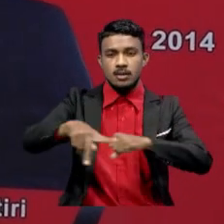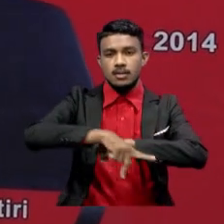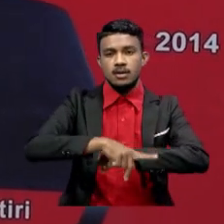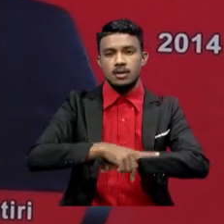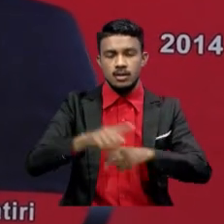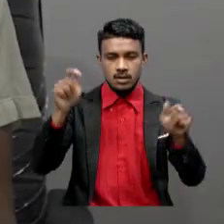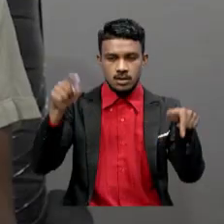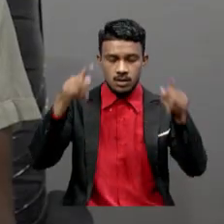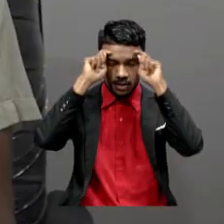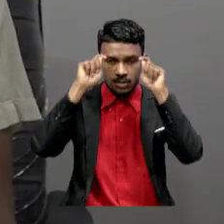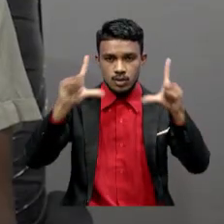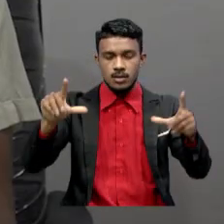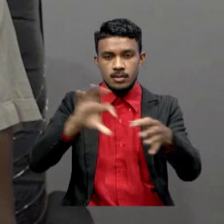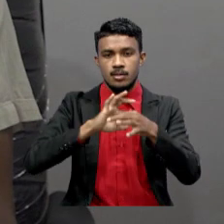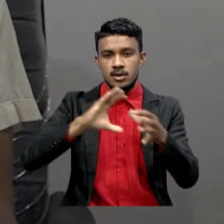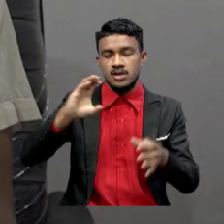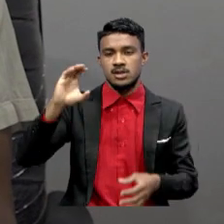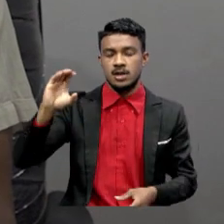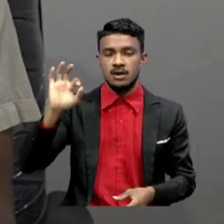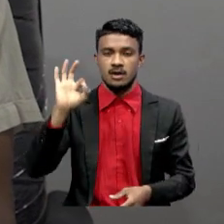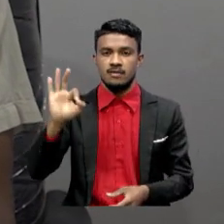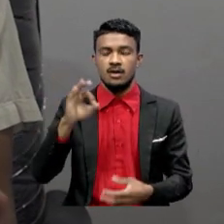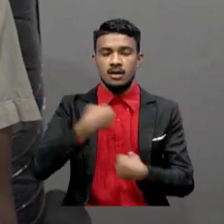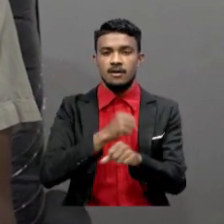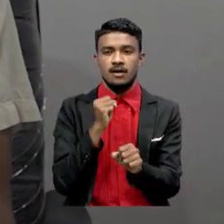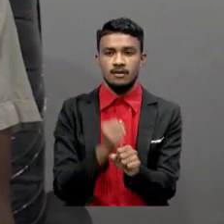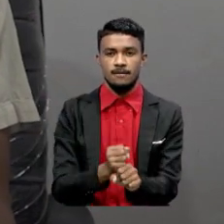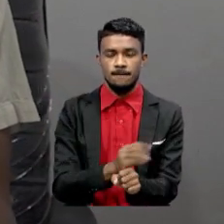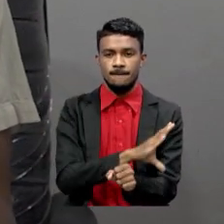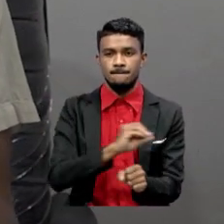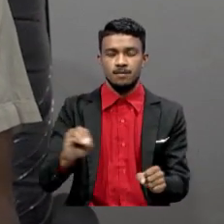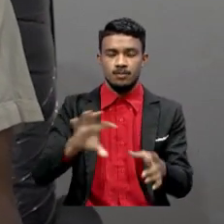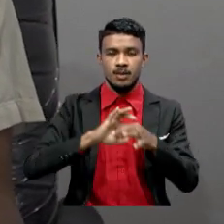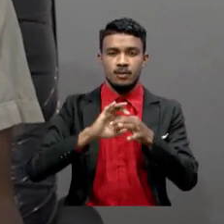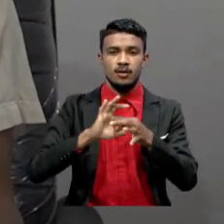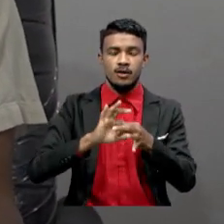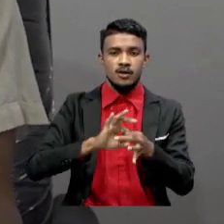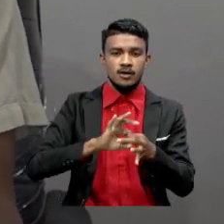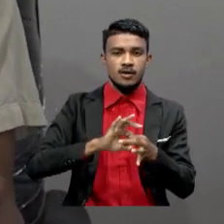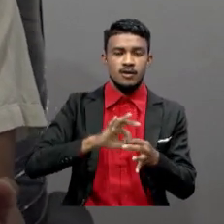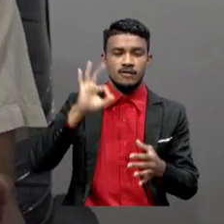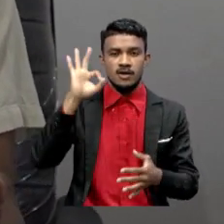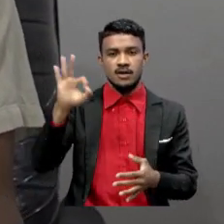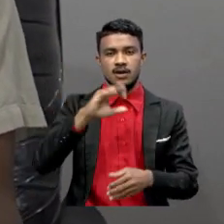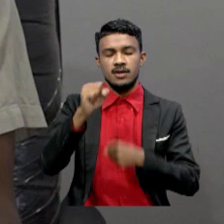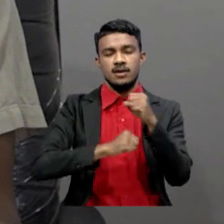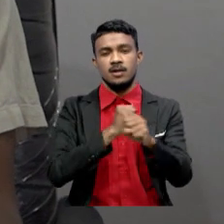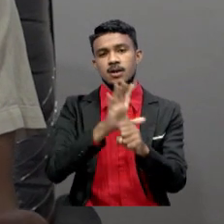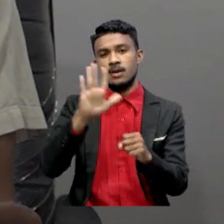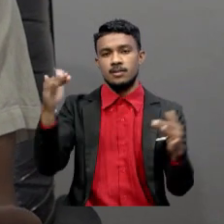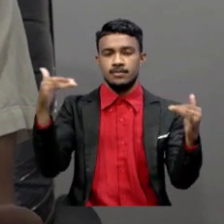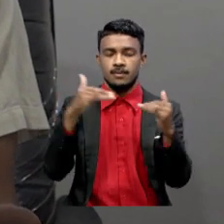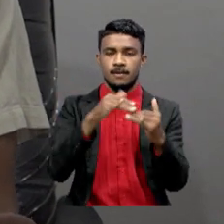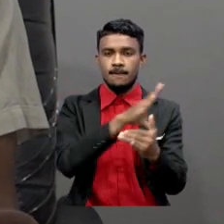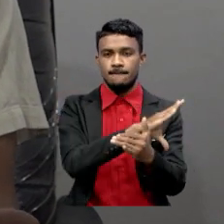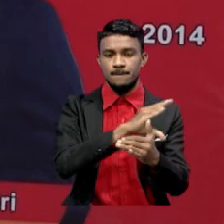Timoroan, membru CCF no asumi ona funsaun organ ka estrutura Fretilin pelu menus tinang lima. Tuir agenda Kongresu Nasional Partido